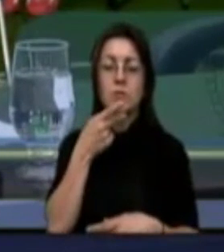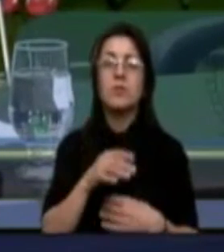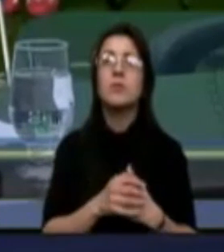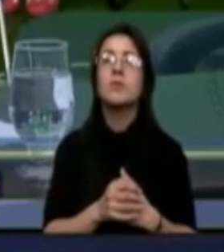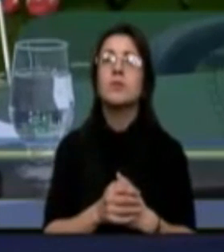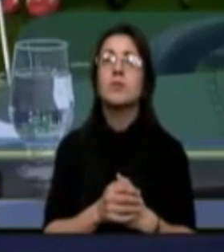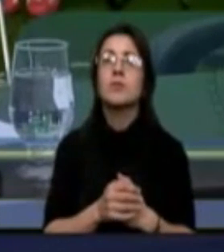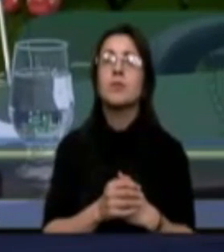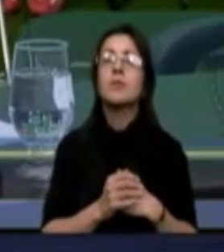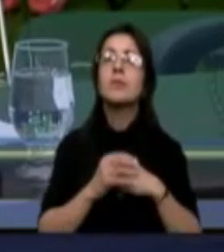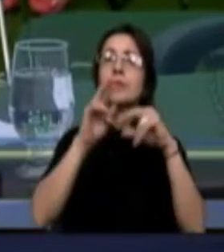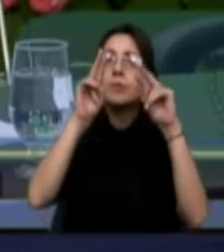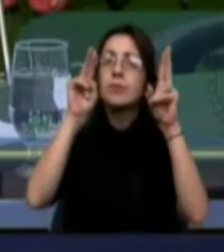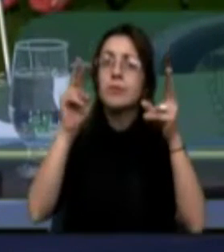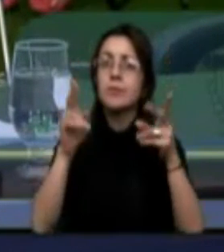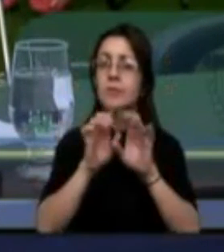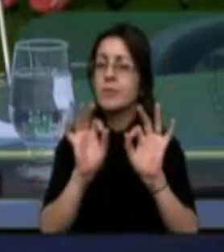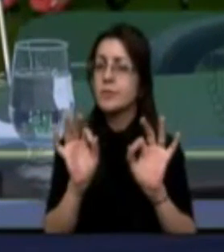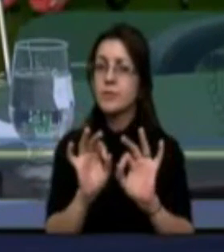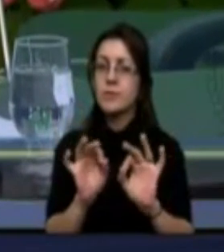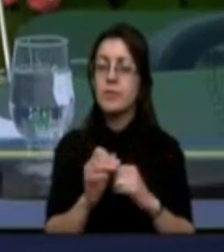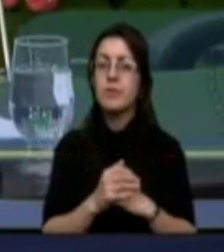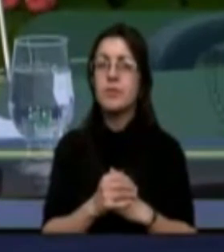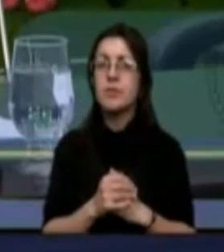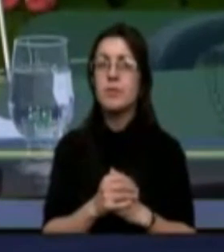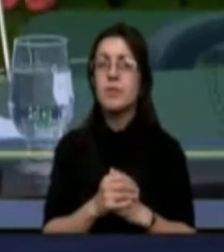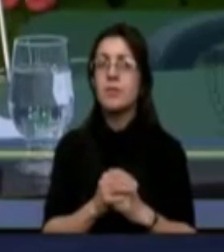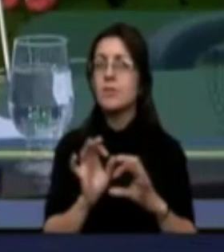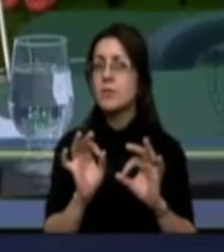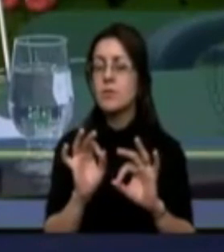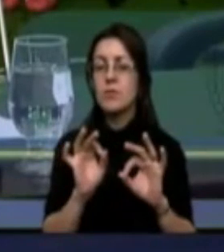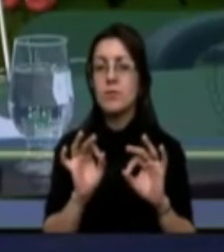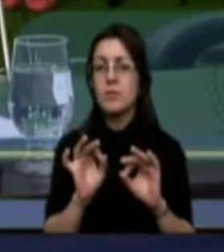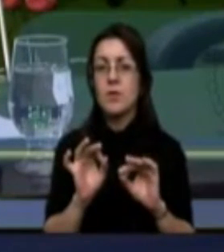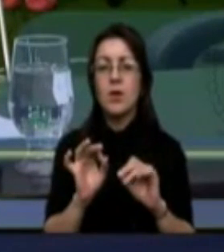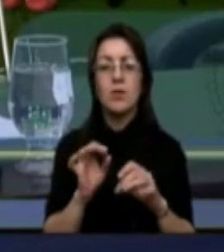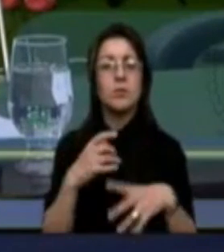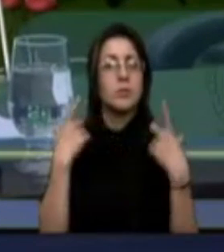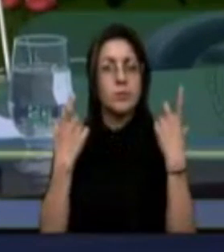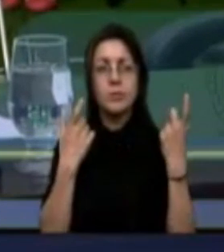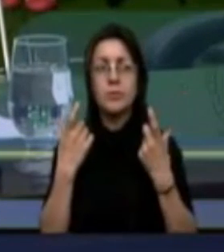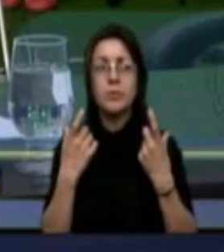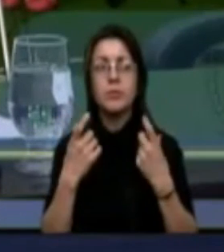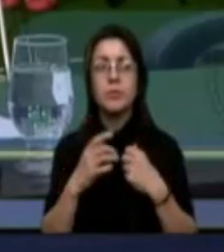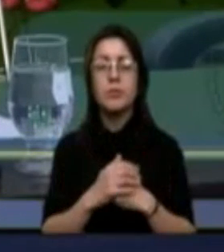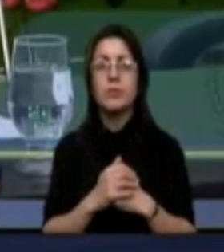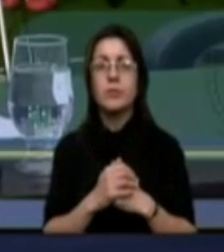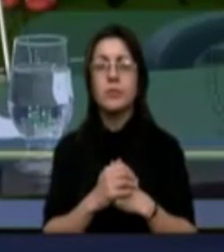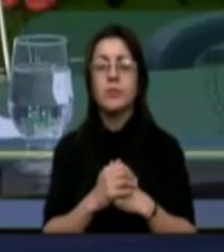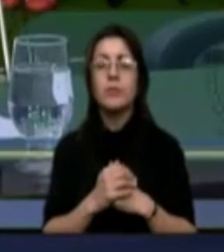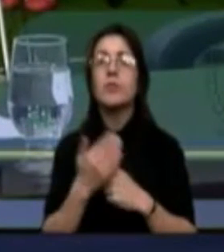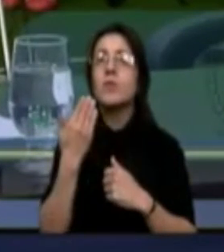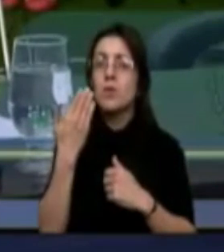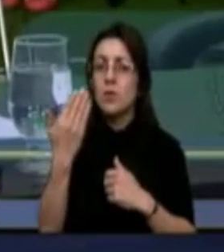Excelência falava sobre a matéria. Nada demais, não tem absolutamente nada a temer, vereador. Tem que prestar conta,